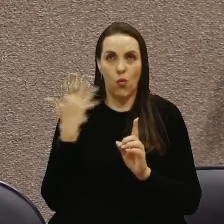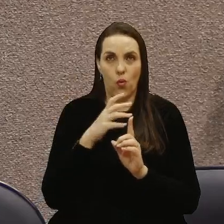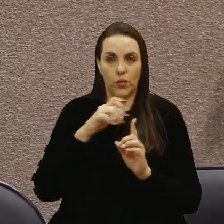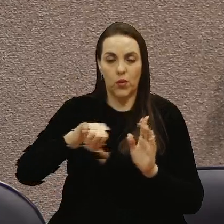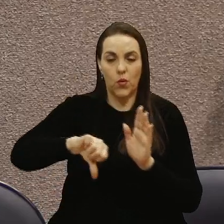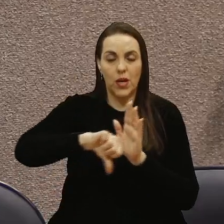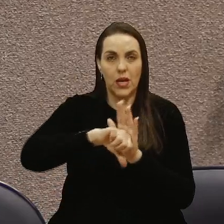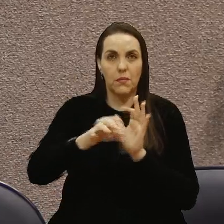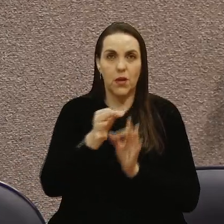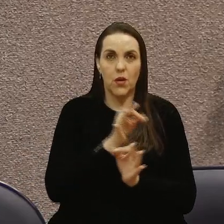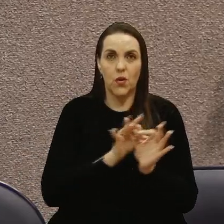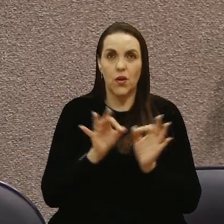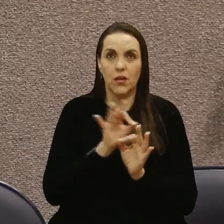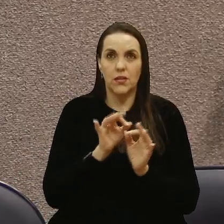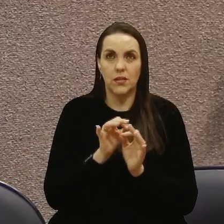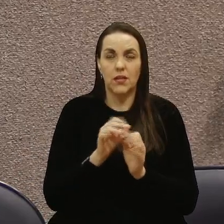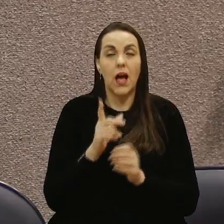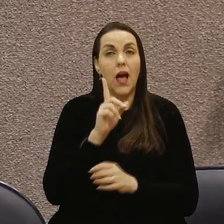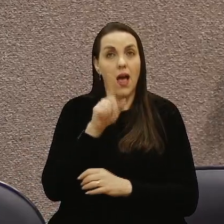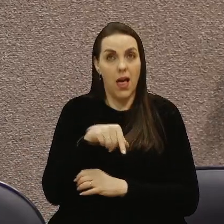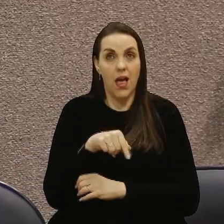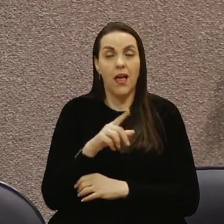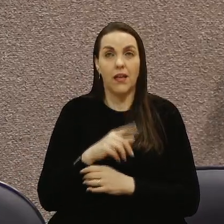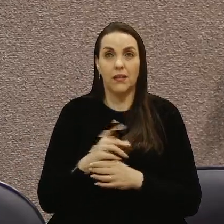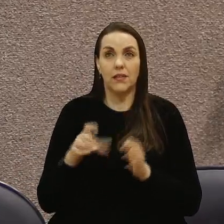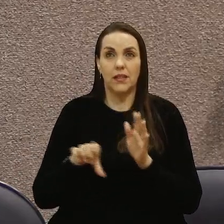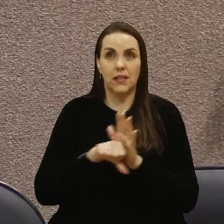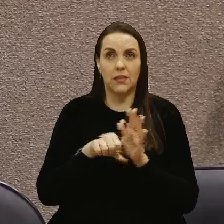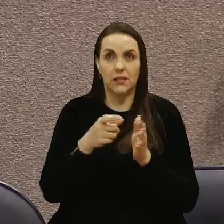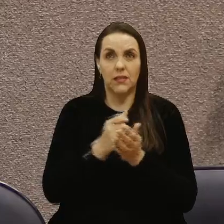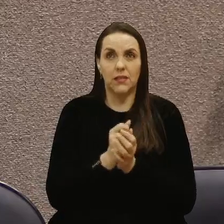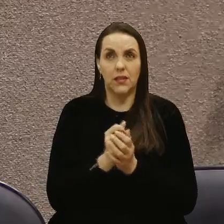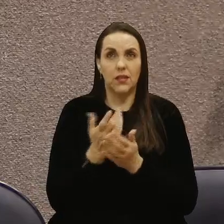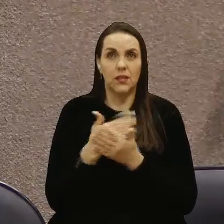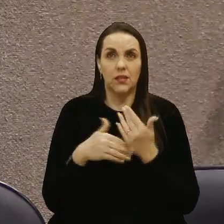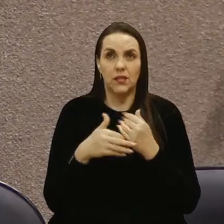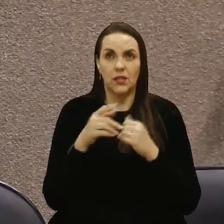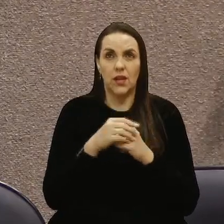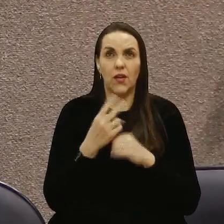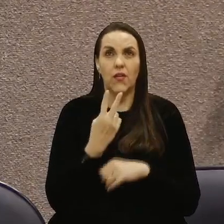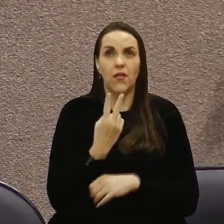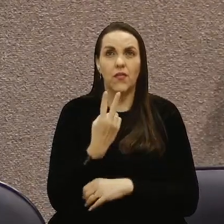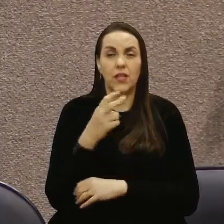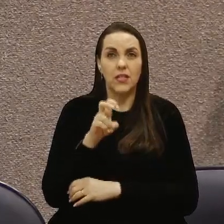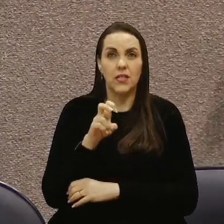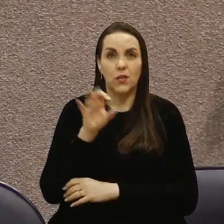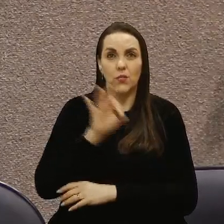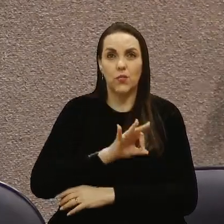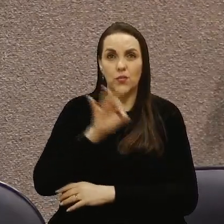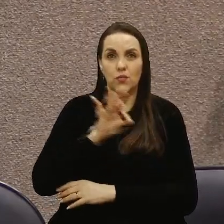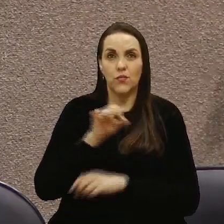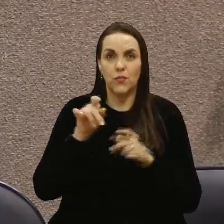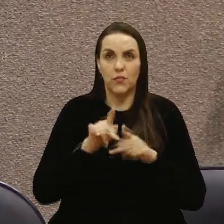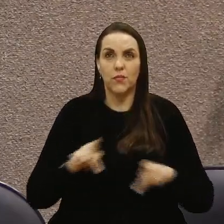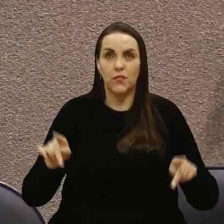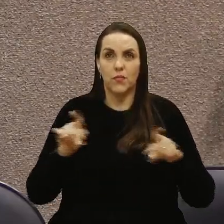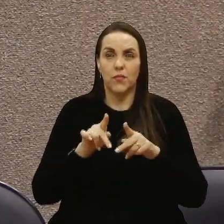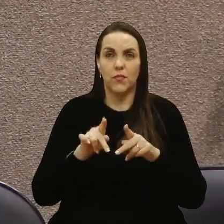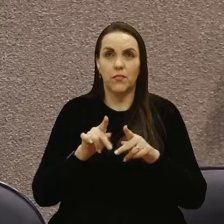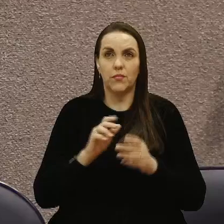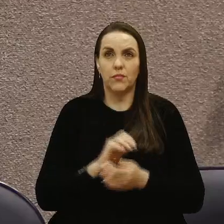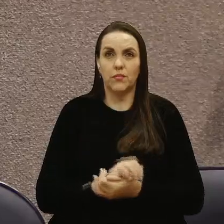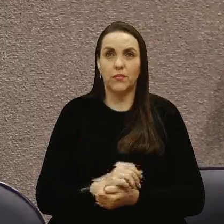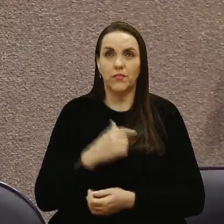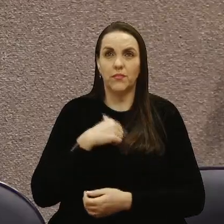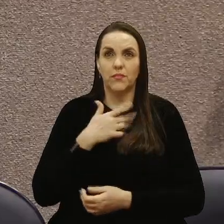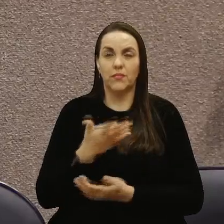duro golpe contra a criminalidade, aqueles que assolam cerca de 25% da população do nosso país.